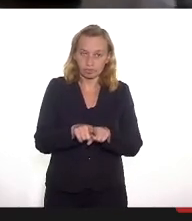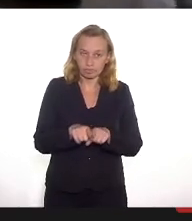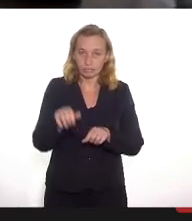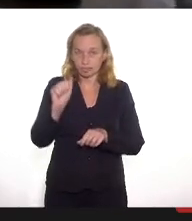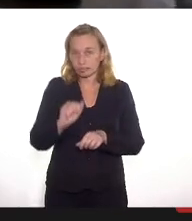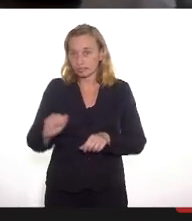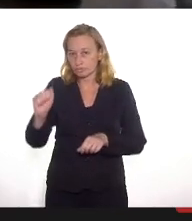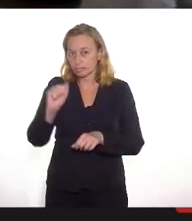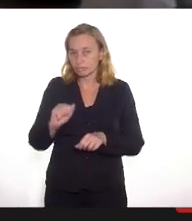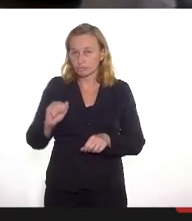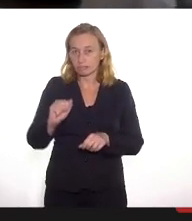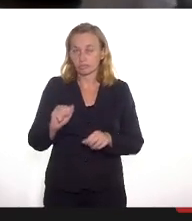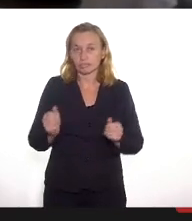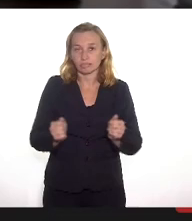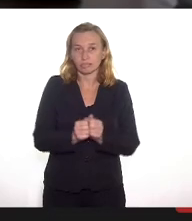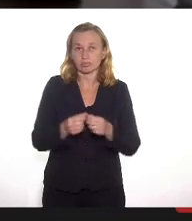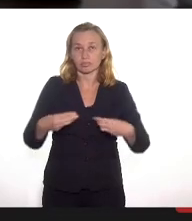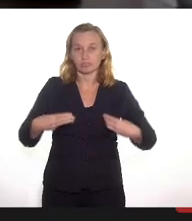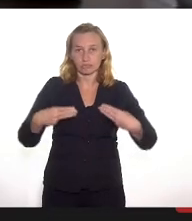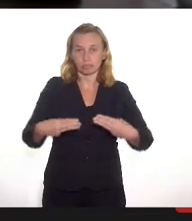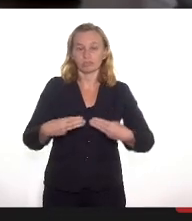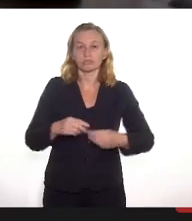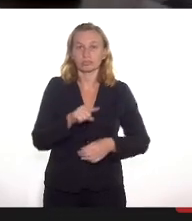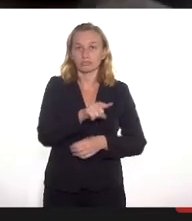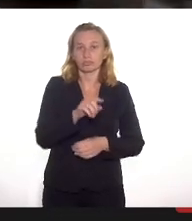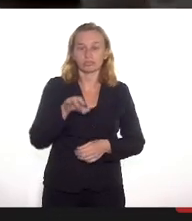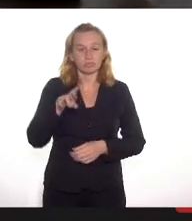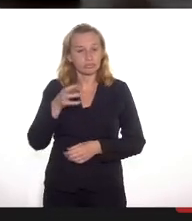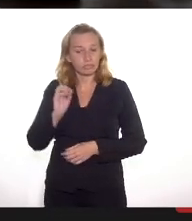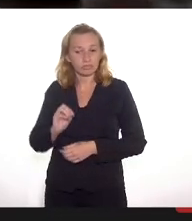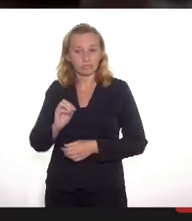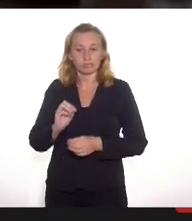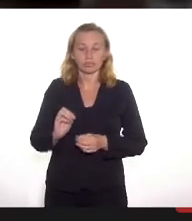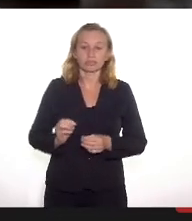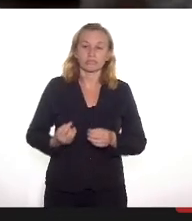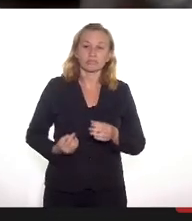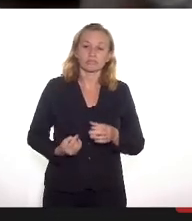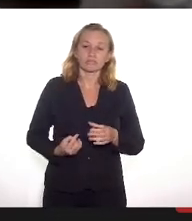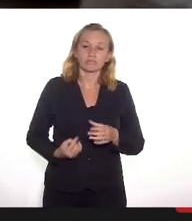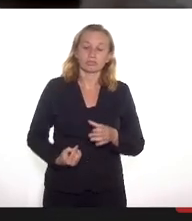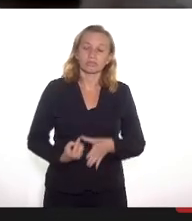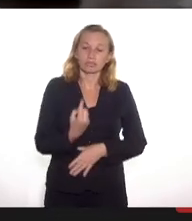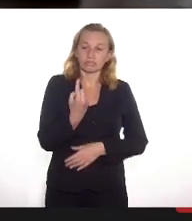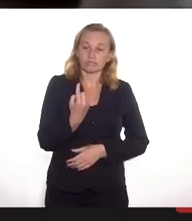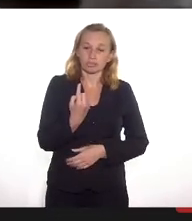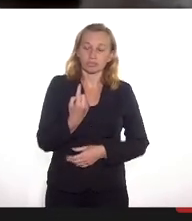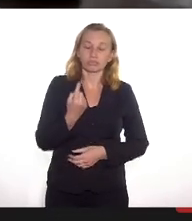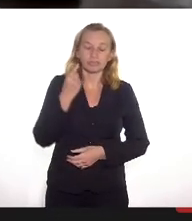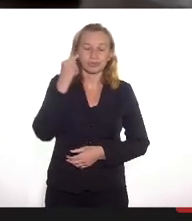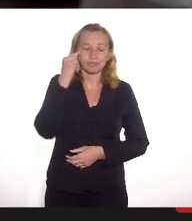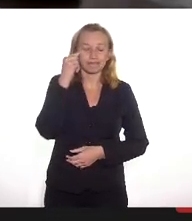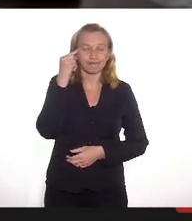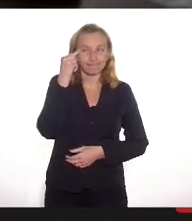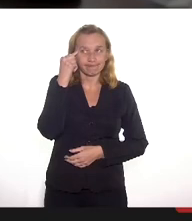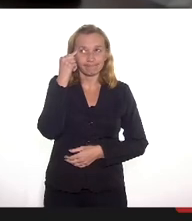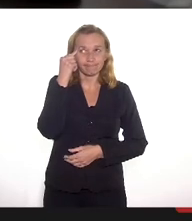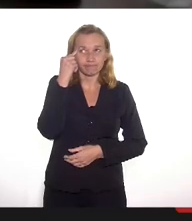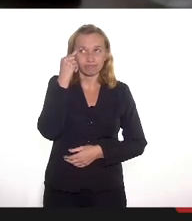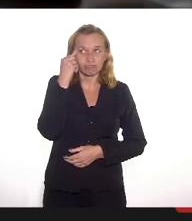Associação Nacional de prefeito de uma ministério e esse calendário fosse indicado é que se pensasse na